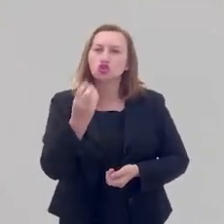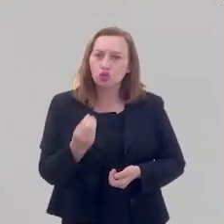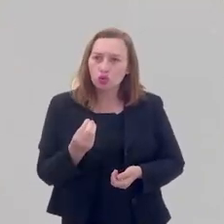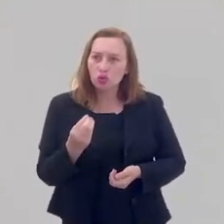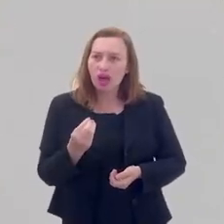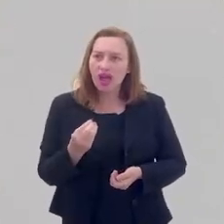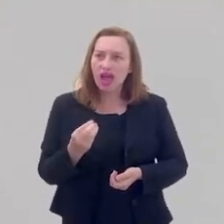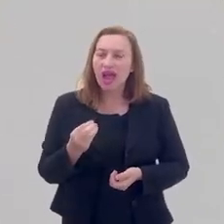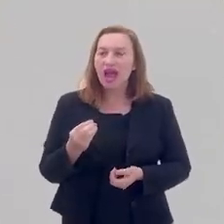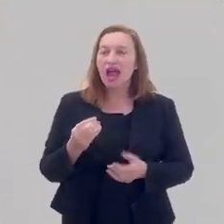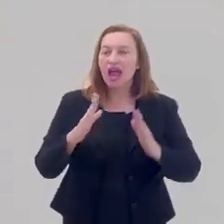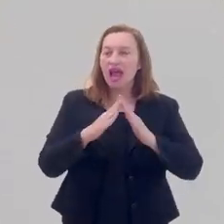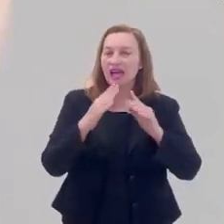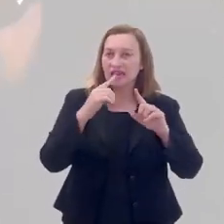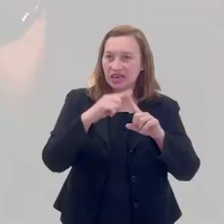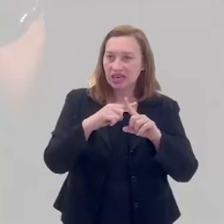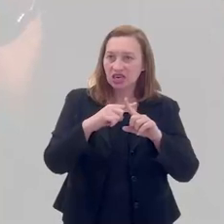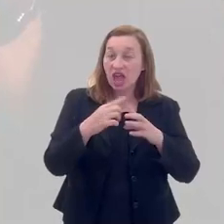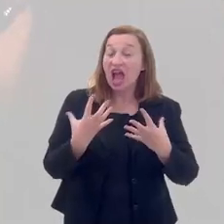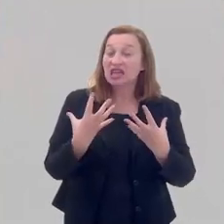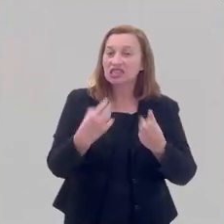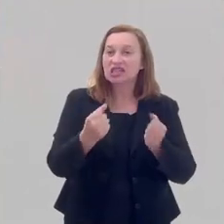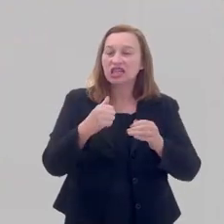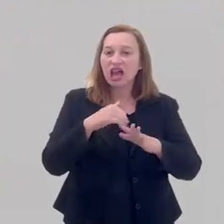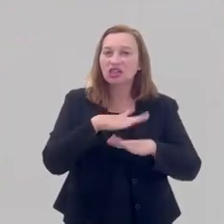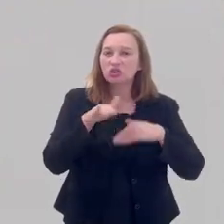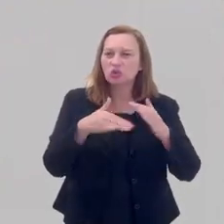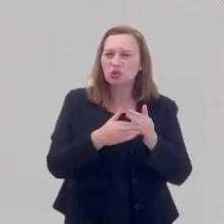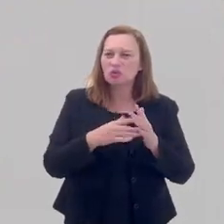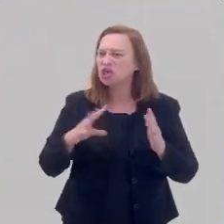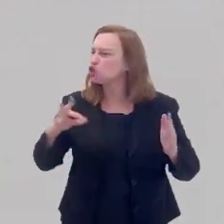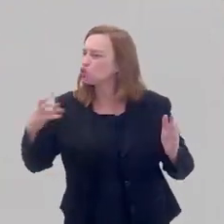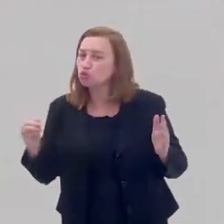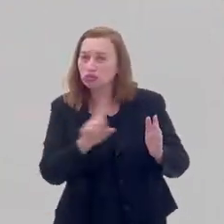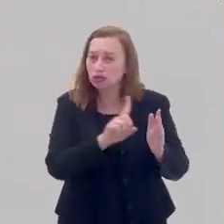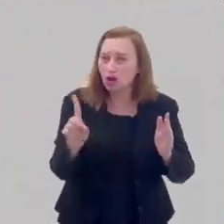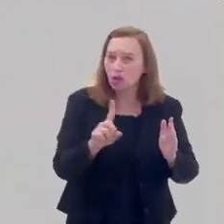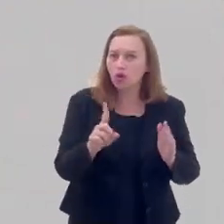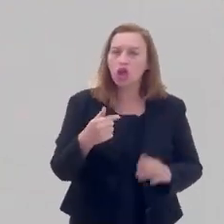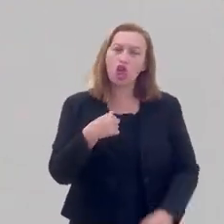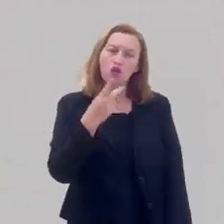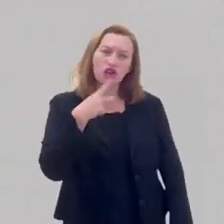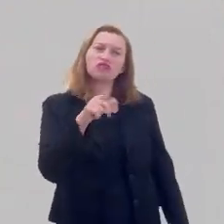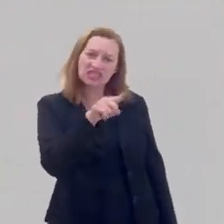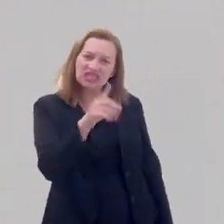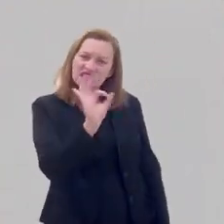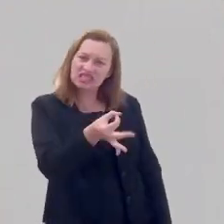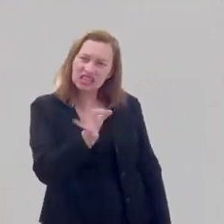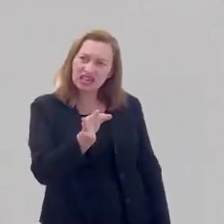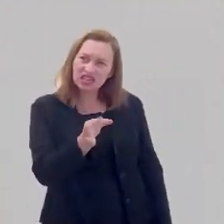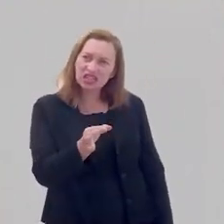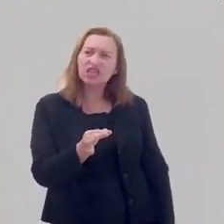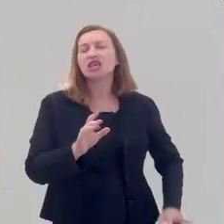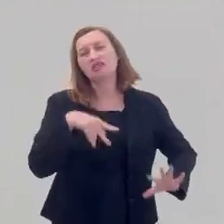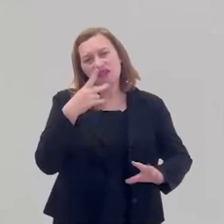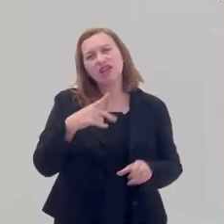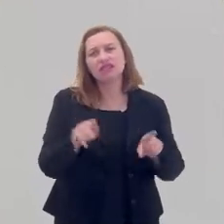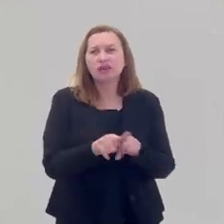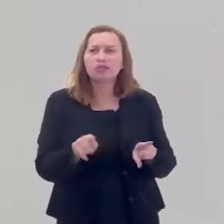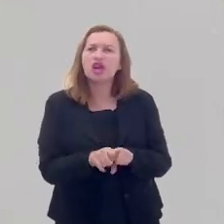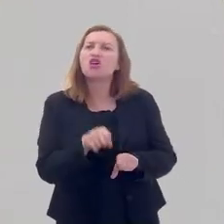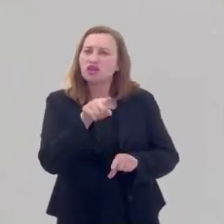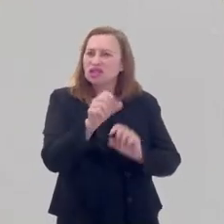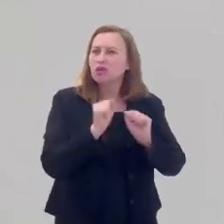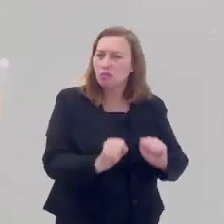a igreja aceita a todos mas ela não aceita tudo eu disse você está certo ainda acrescentei para ele dizendo